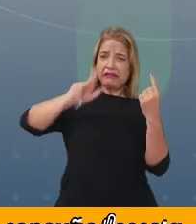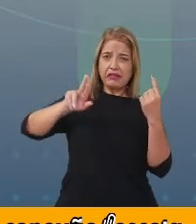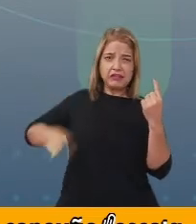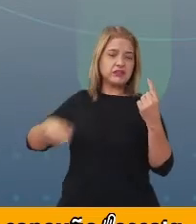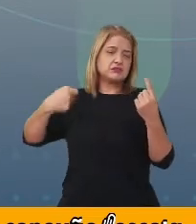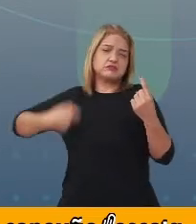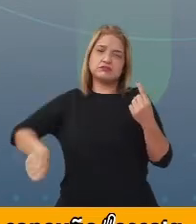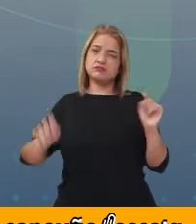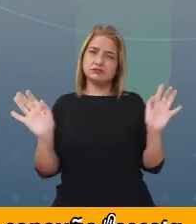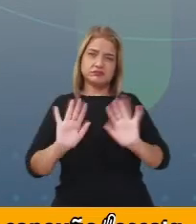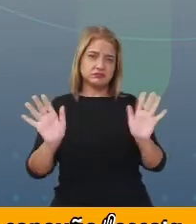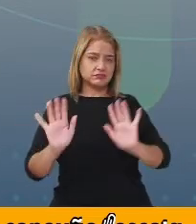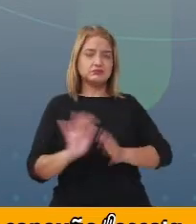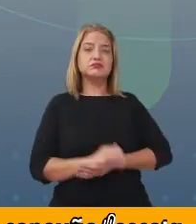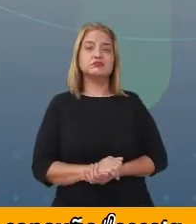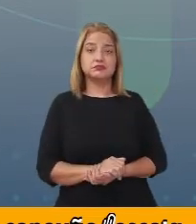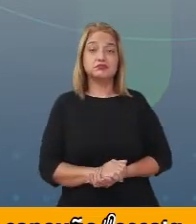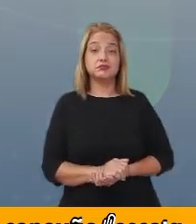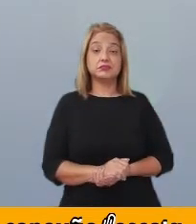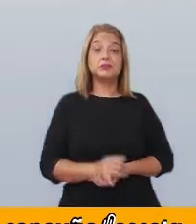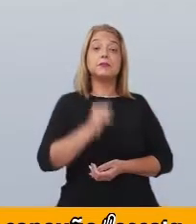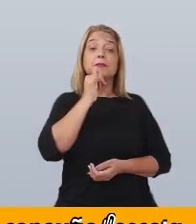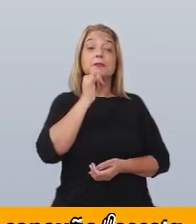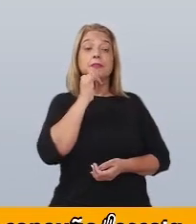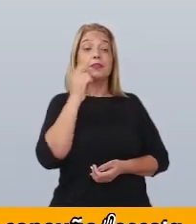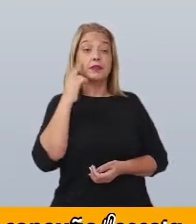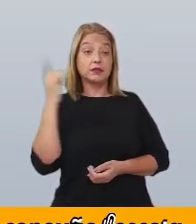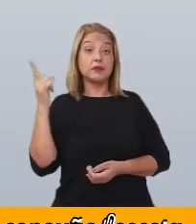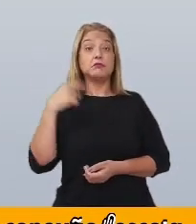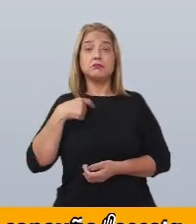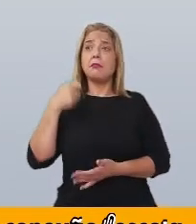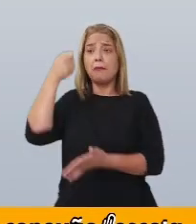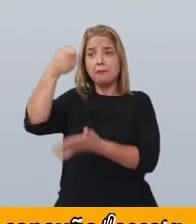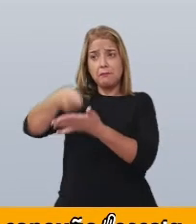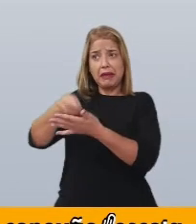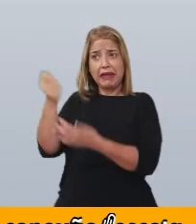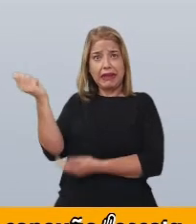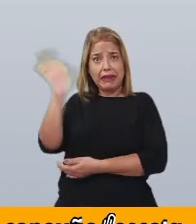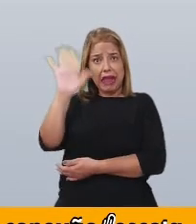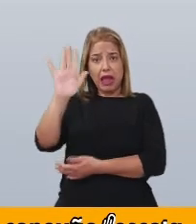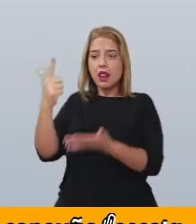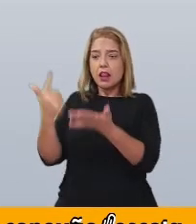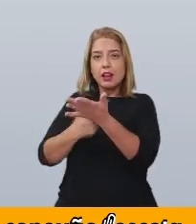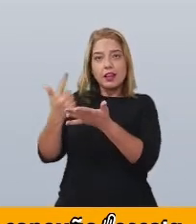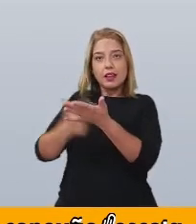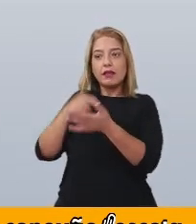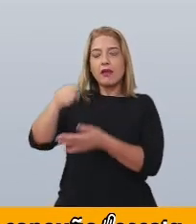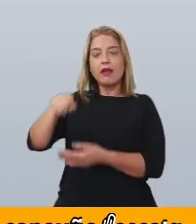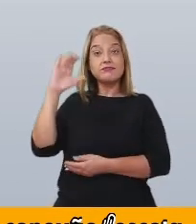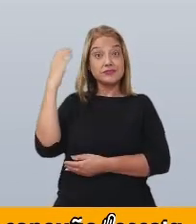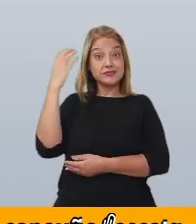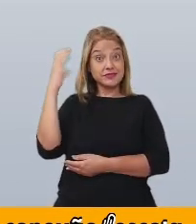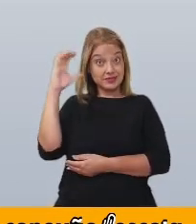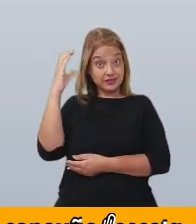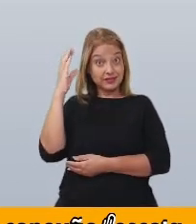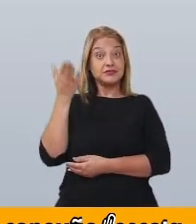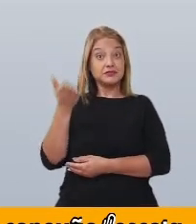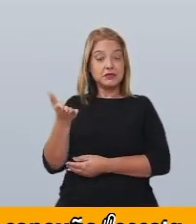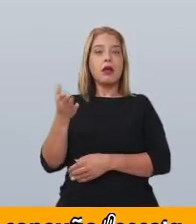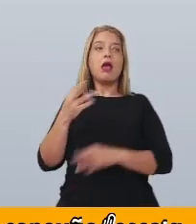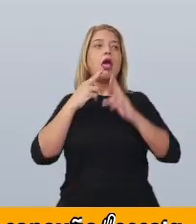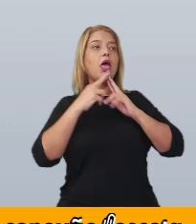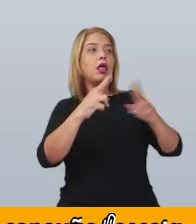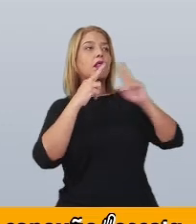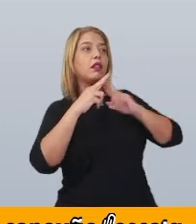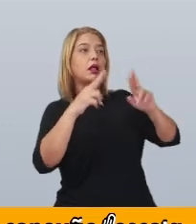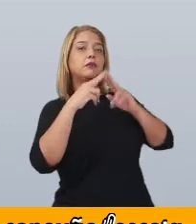com isso. Olha o exemplo aí que eu trouxe. Pagou caro em um livro de ficção científica e